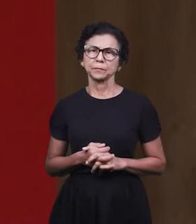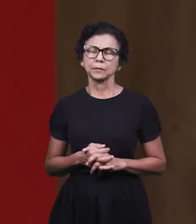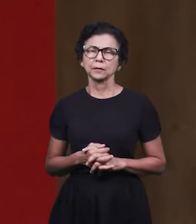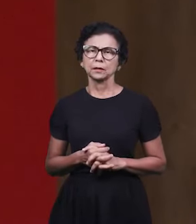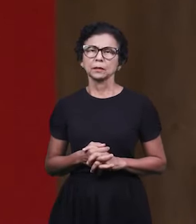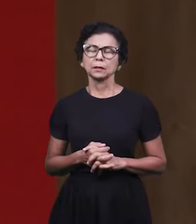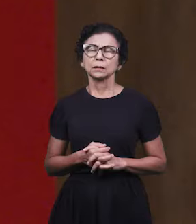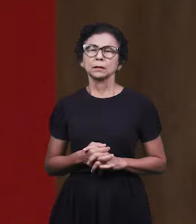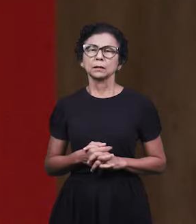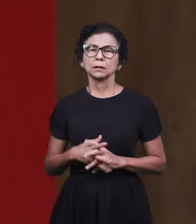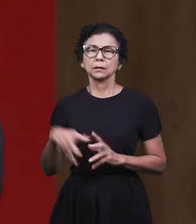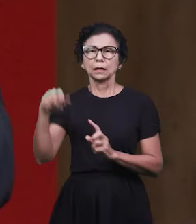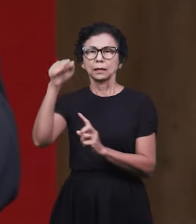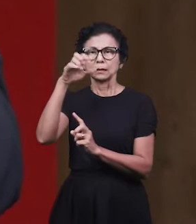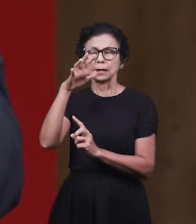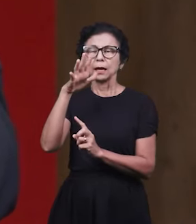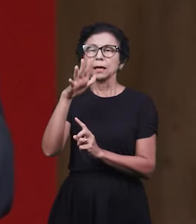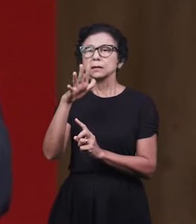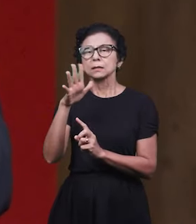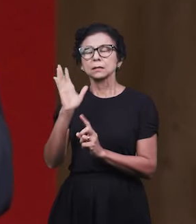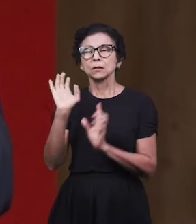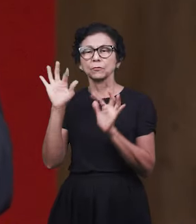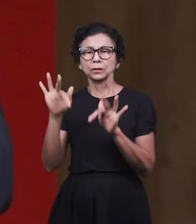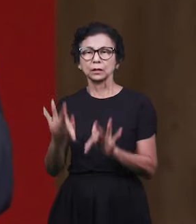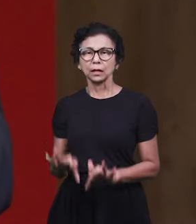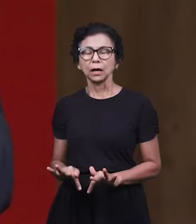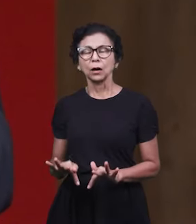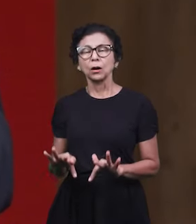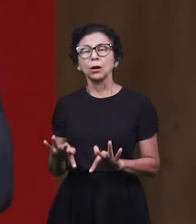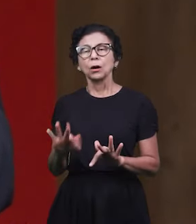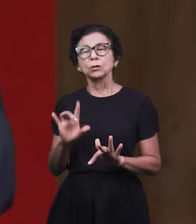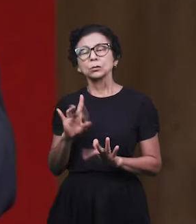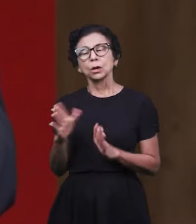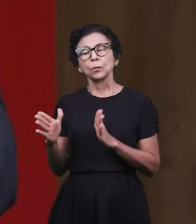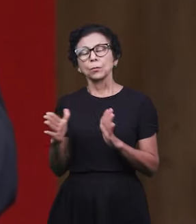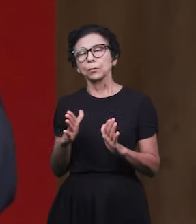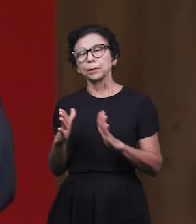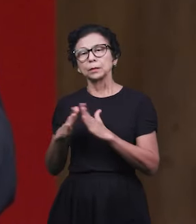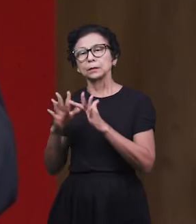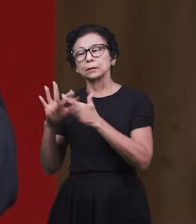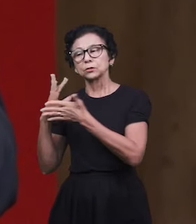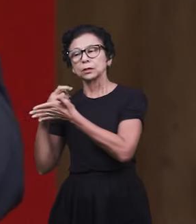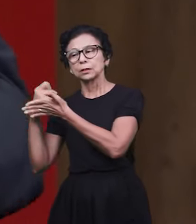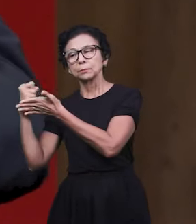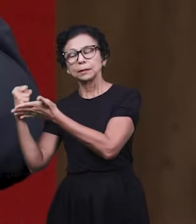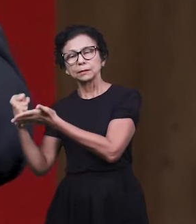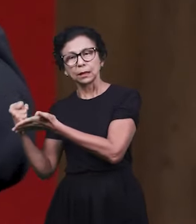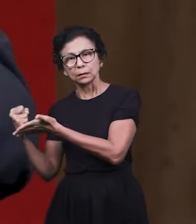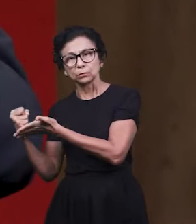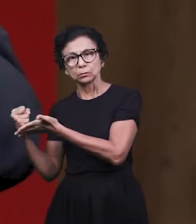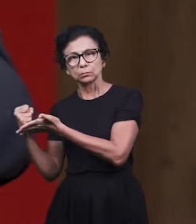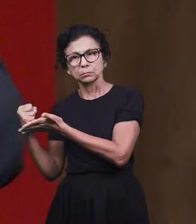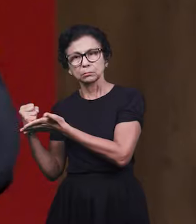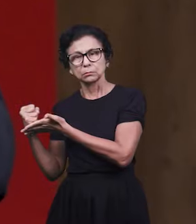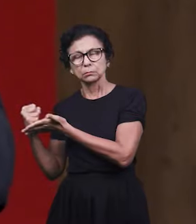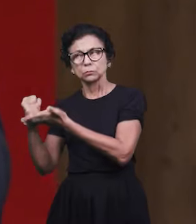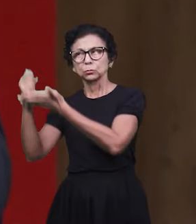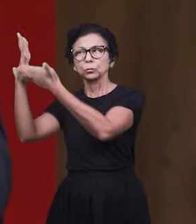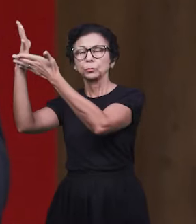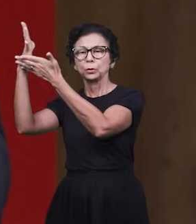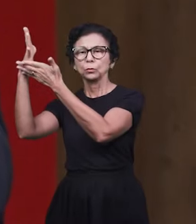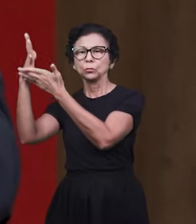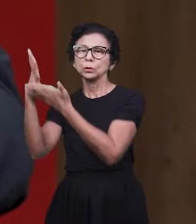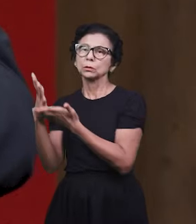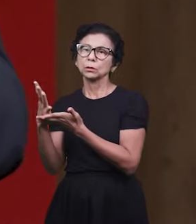da igreja. Então, de lá, daquele período até nós, todo o processo